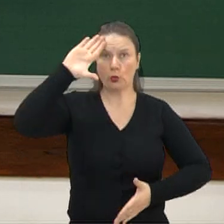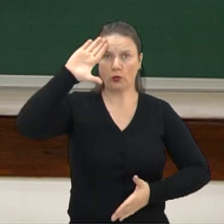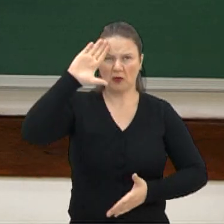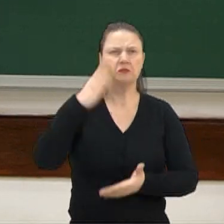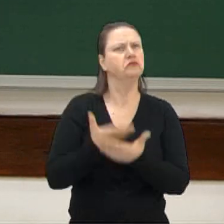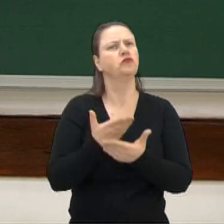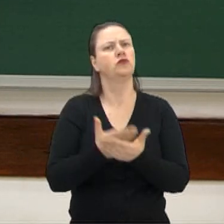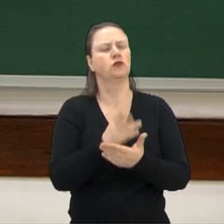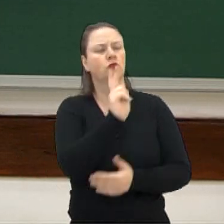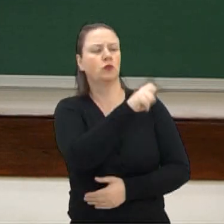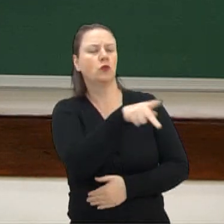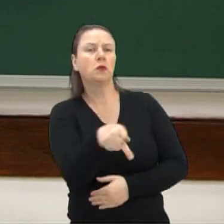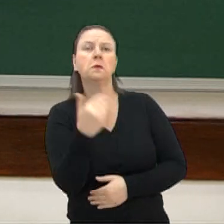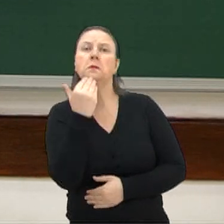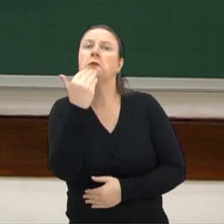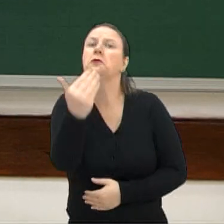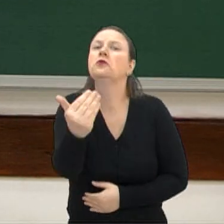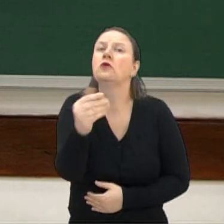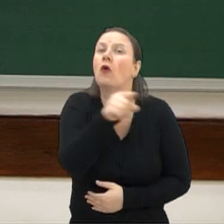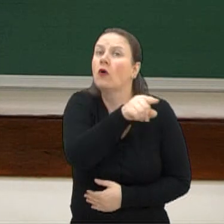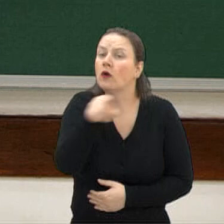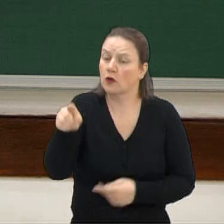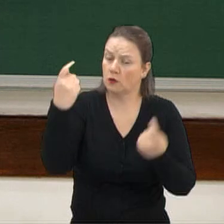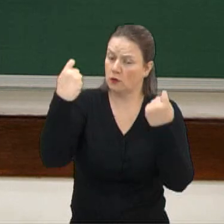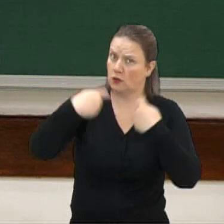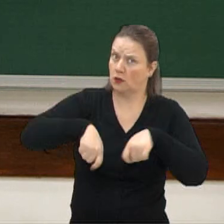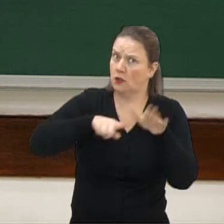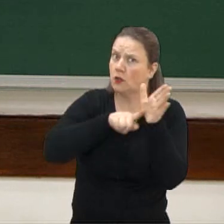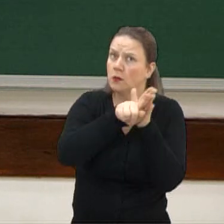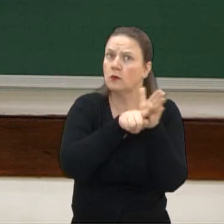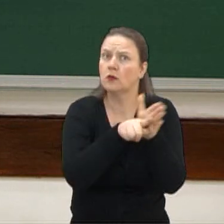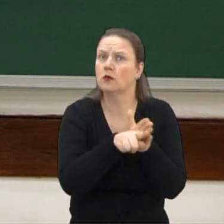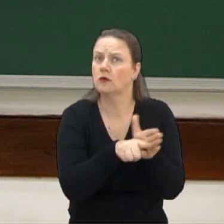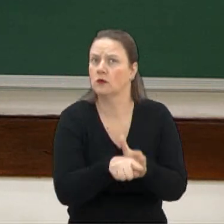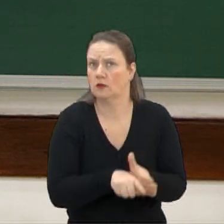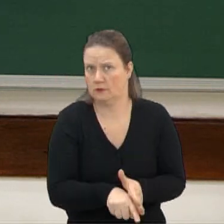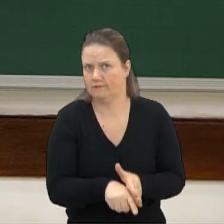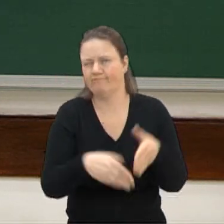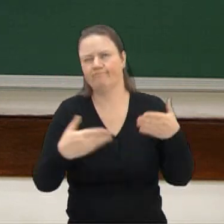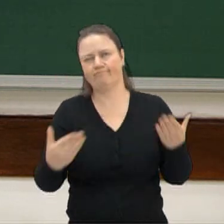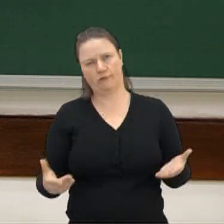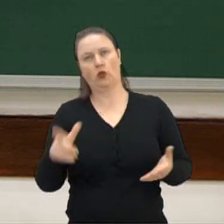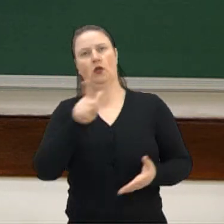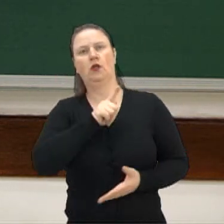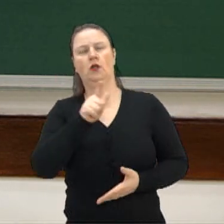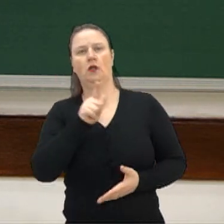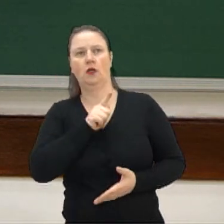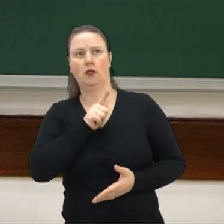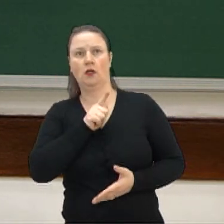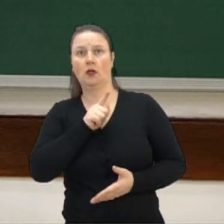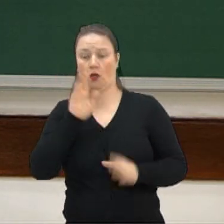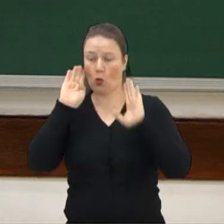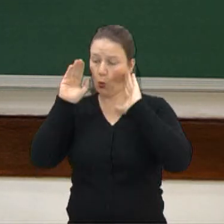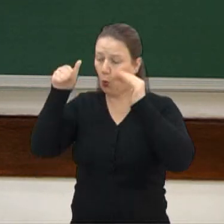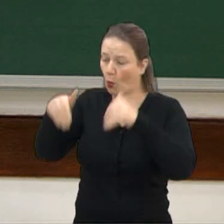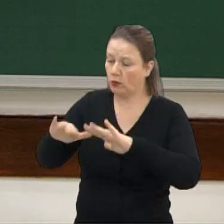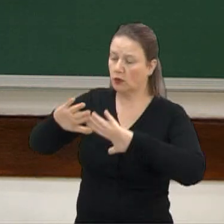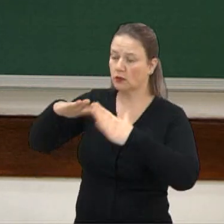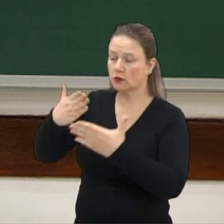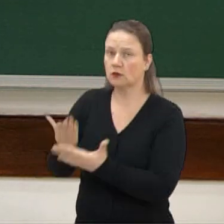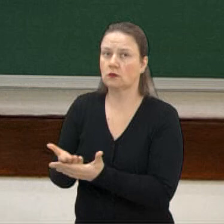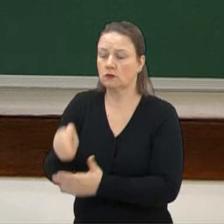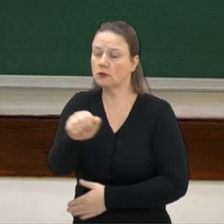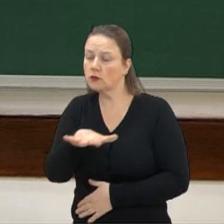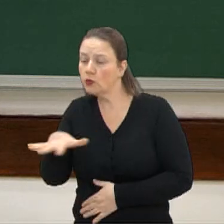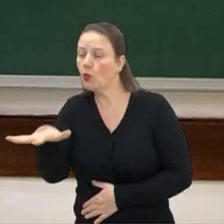um professor tenha pedido para você fazer uma pesquisa, certo? Então, nós tínhamos ali o quê? Uma pesquisa escolar, no